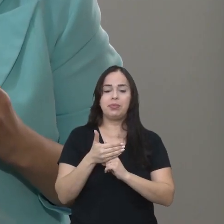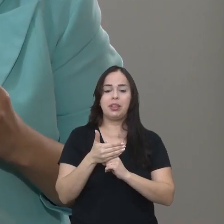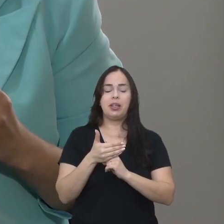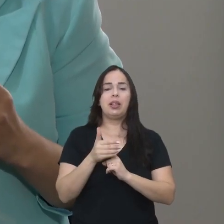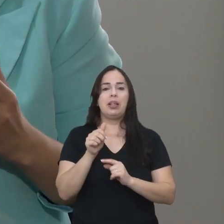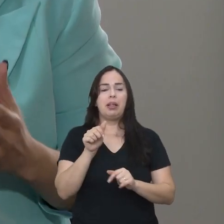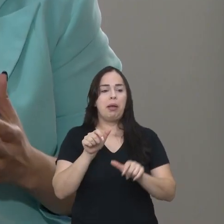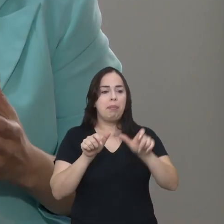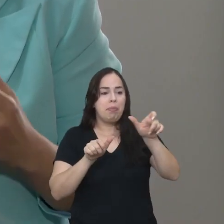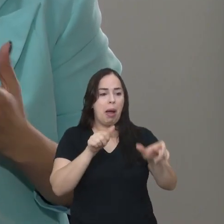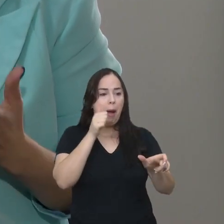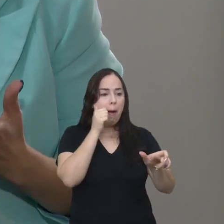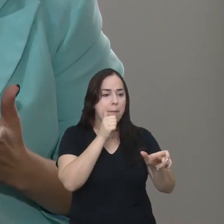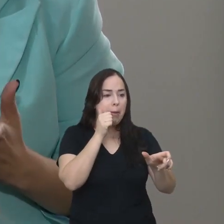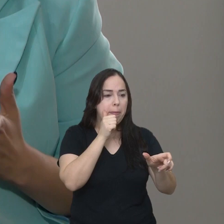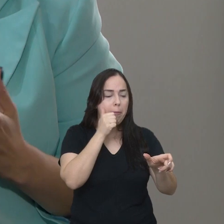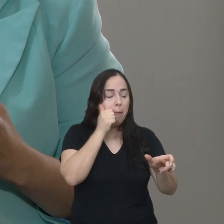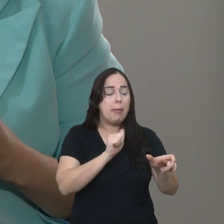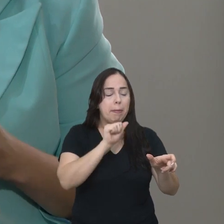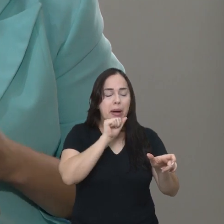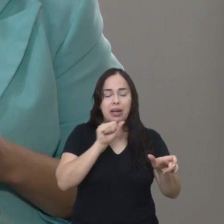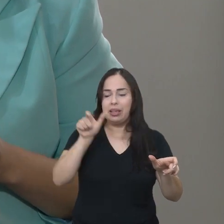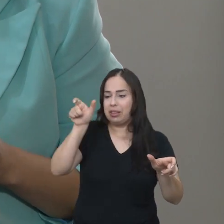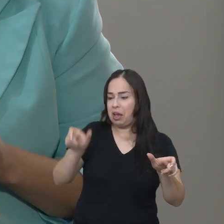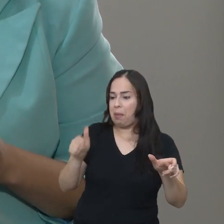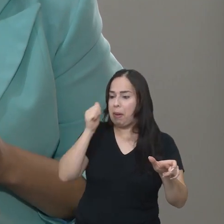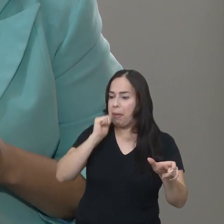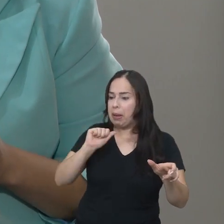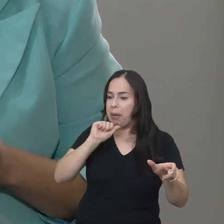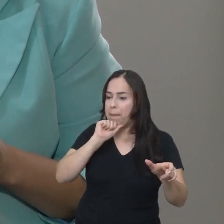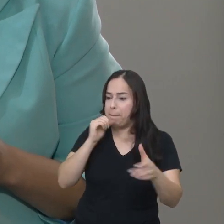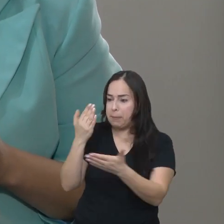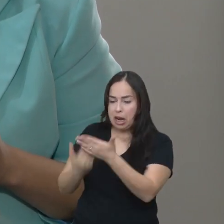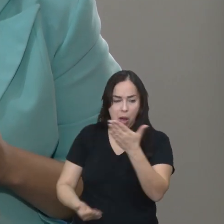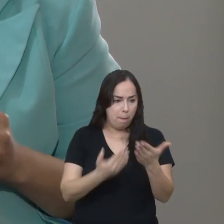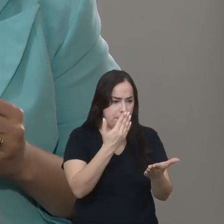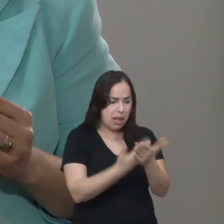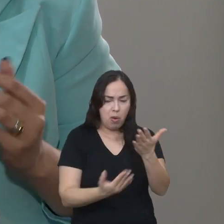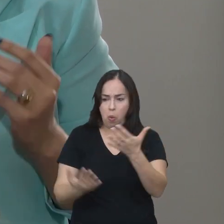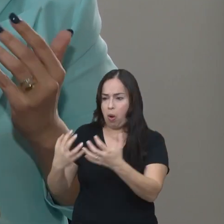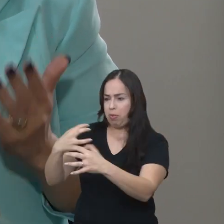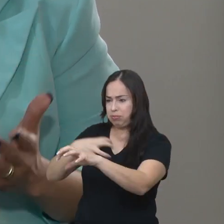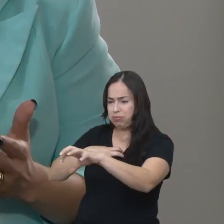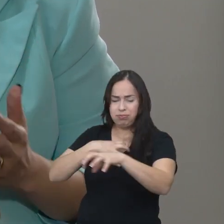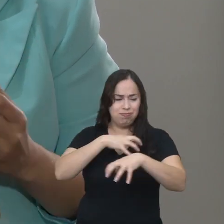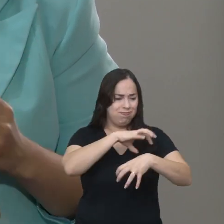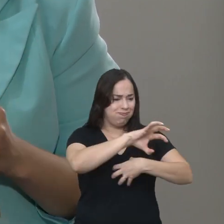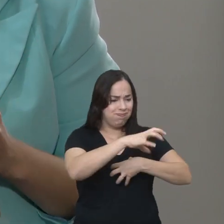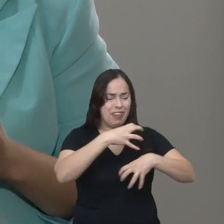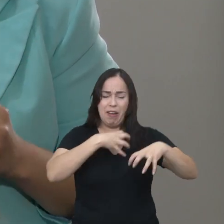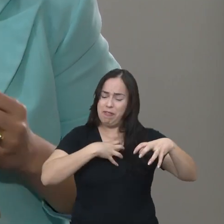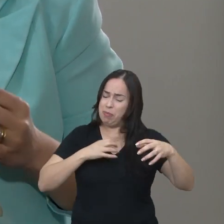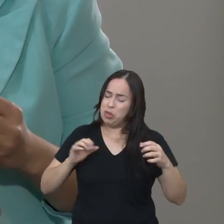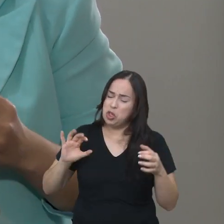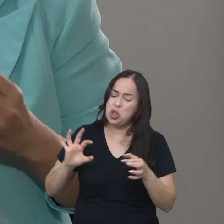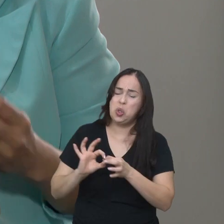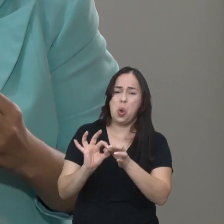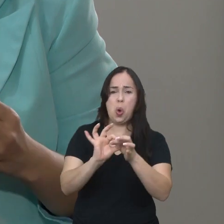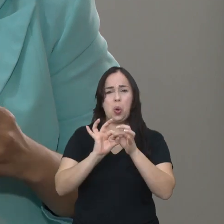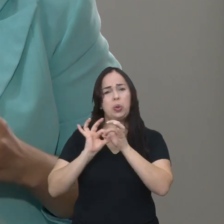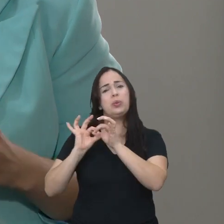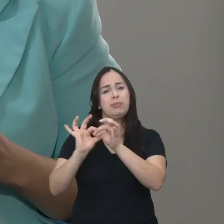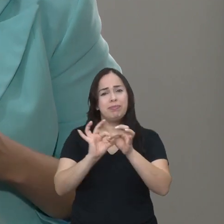de uma mãe com a outra eu acho que é bem muito importante não você também passou pela mesma dor que eu vamos